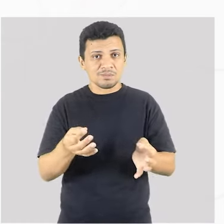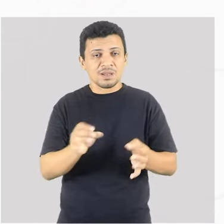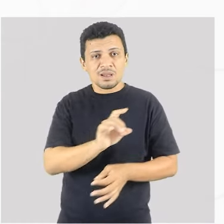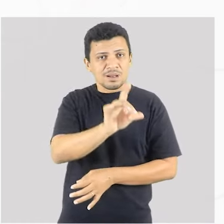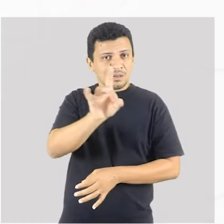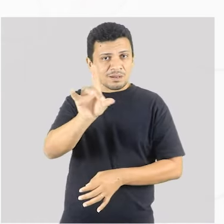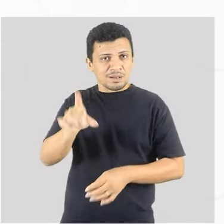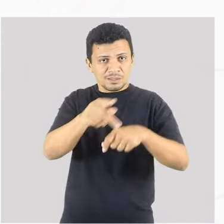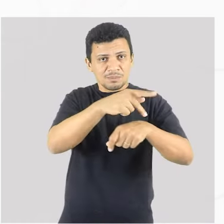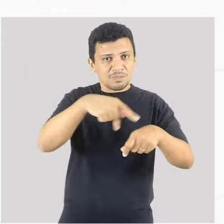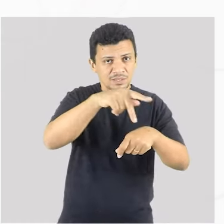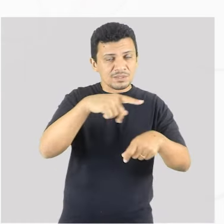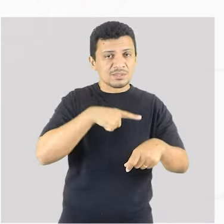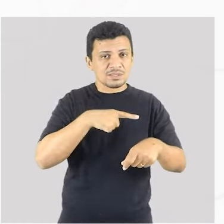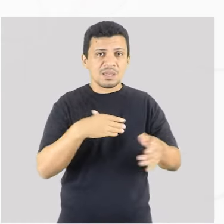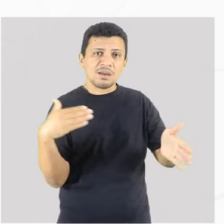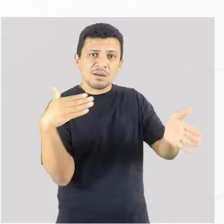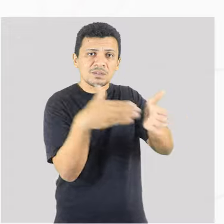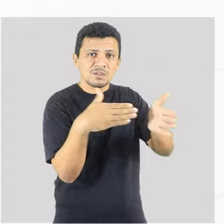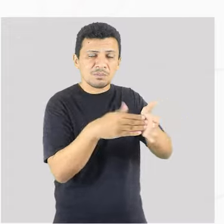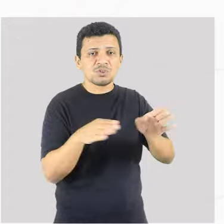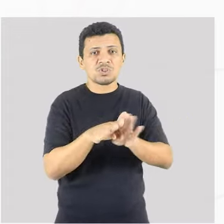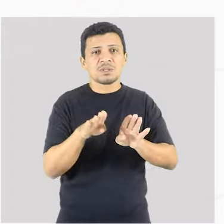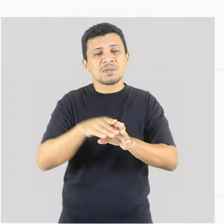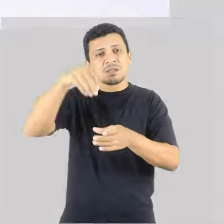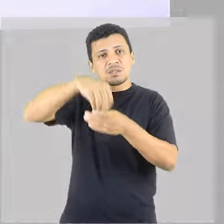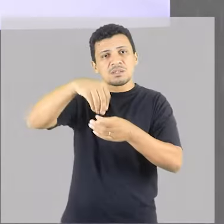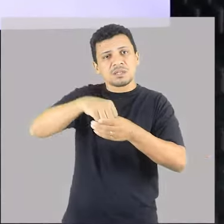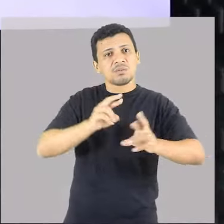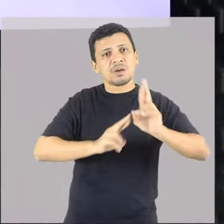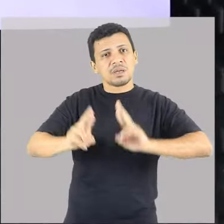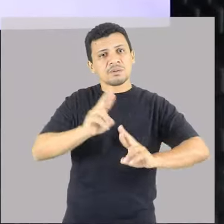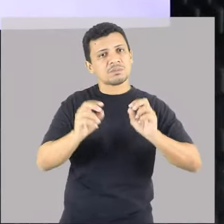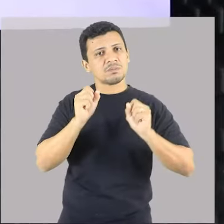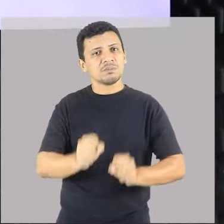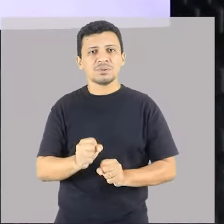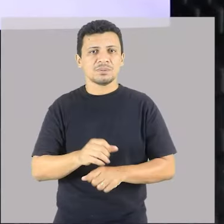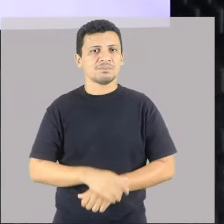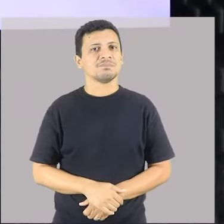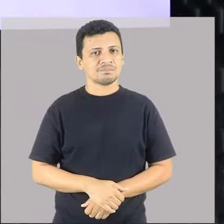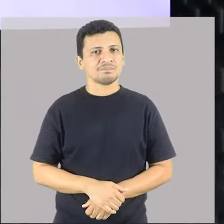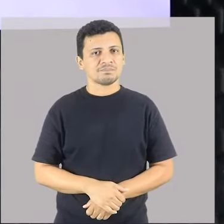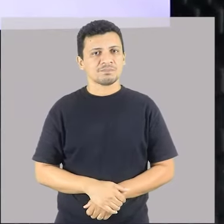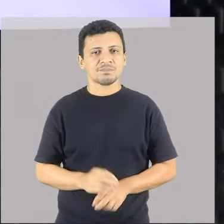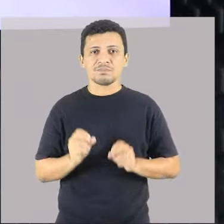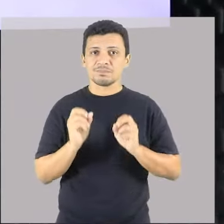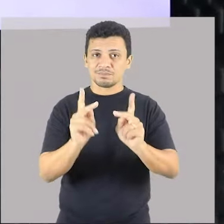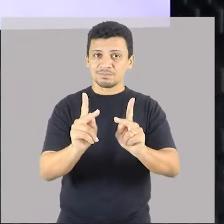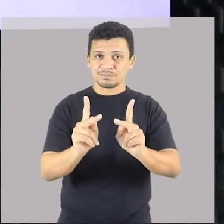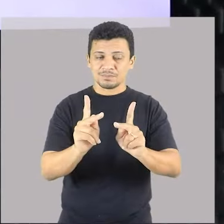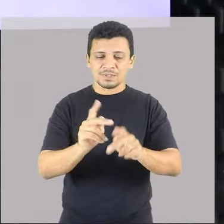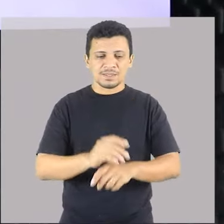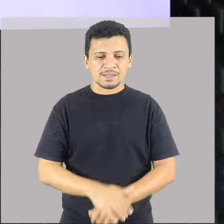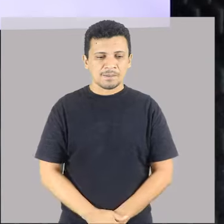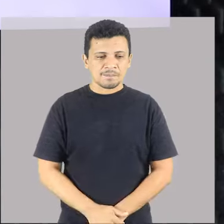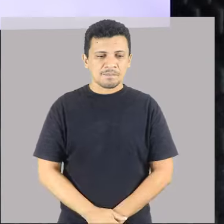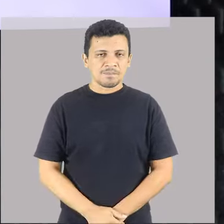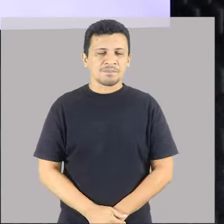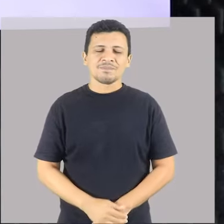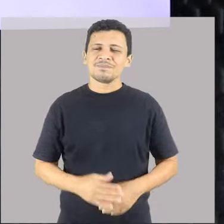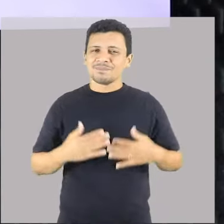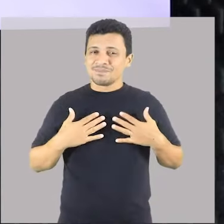território delimitado Onde existe uma relação de poder dentre eles e estabelecida pelos seus habitantes fechou